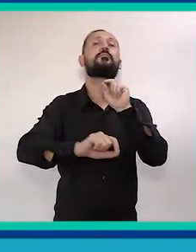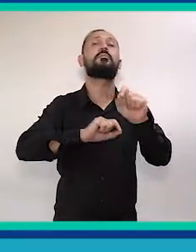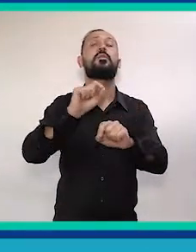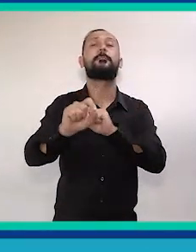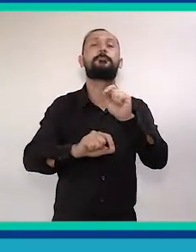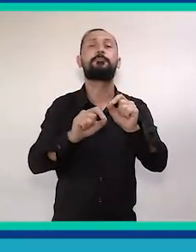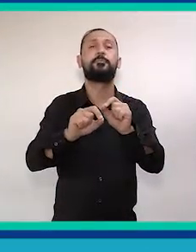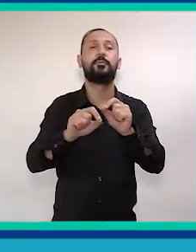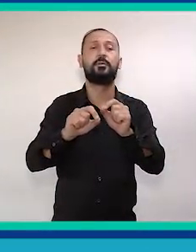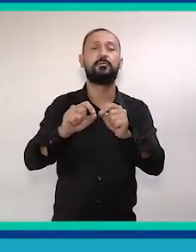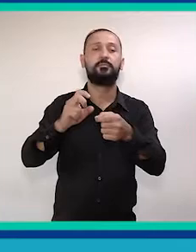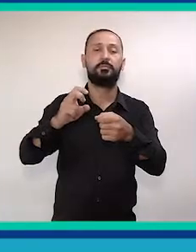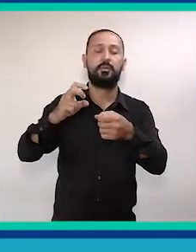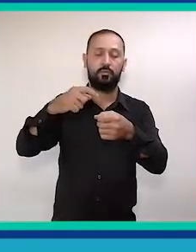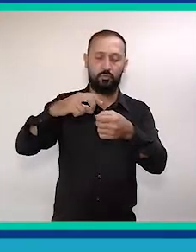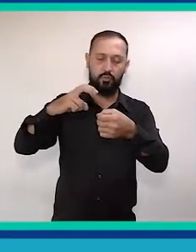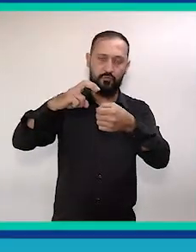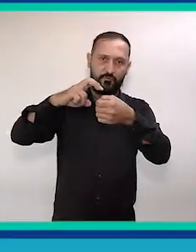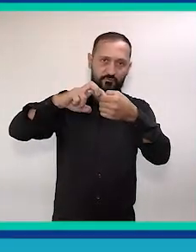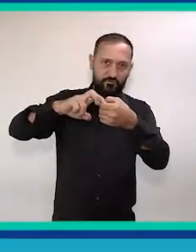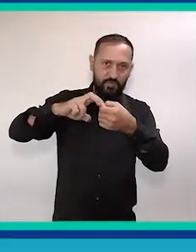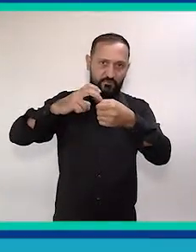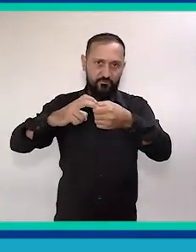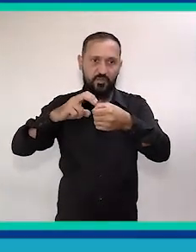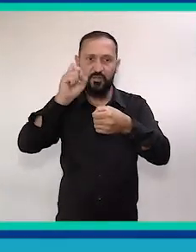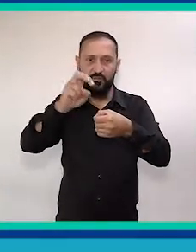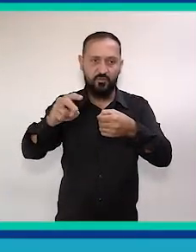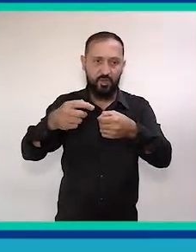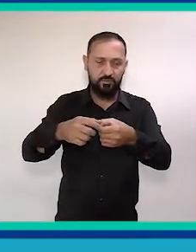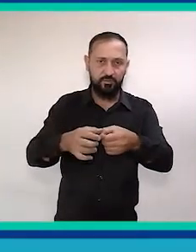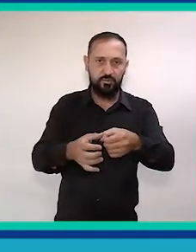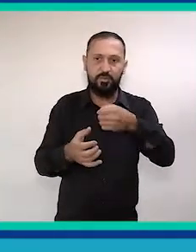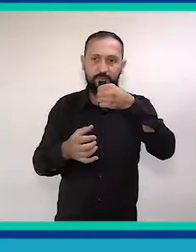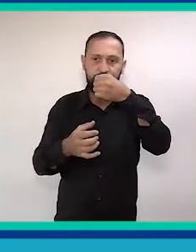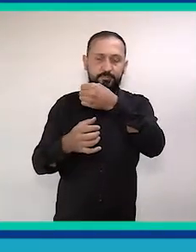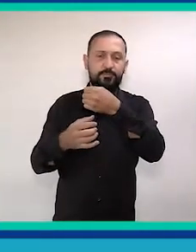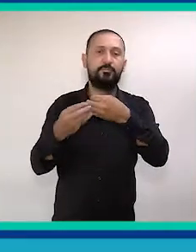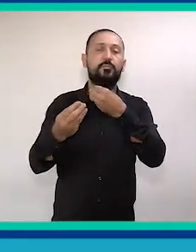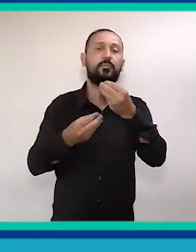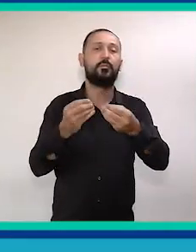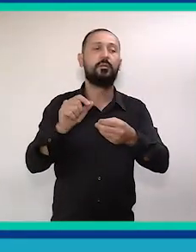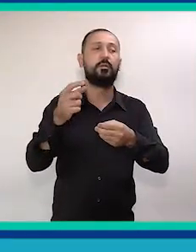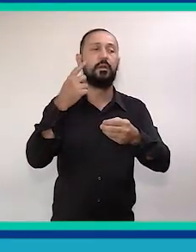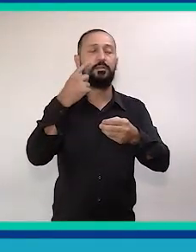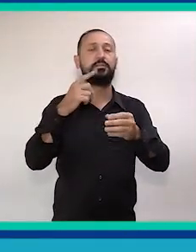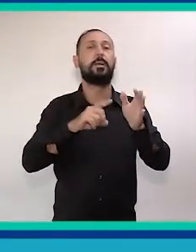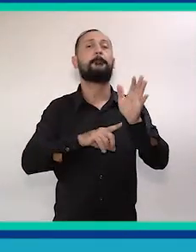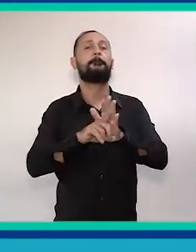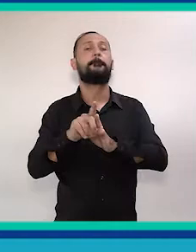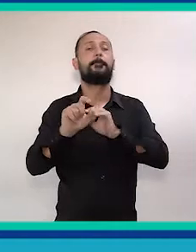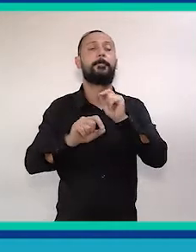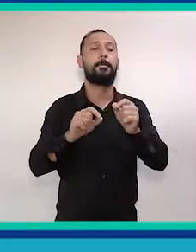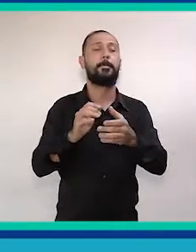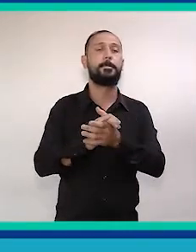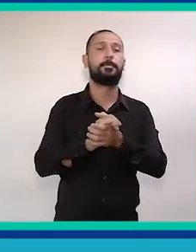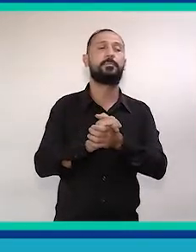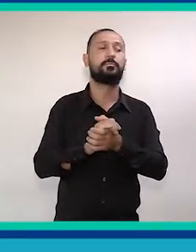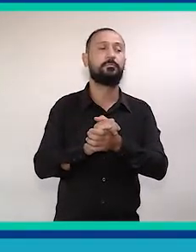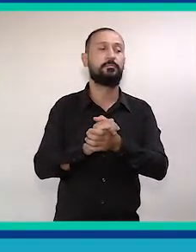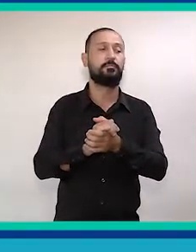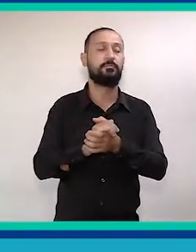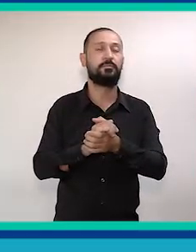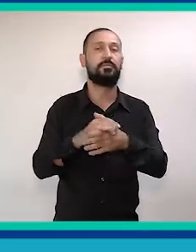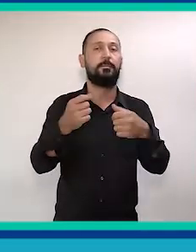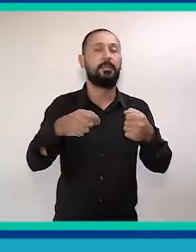minha pergunta agora é, o que é extraído do veneno dessas serpentes? Bom, Thiago, sobre essa